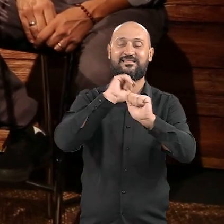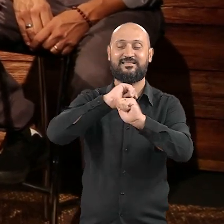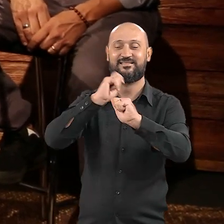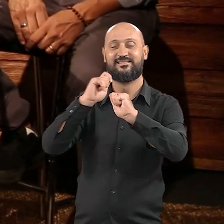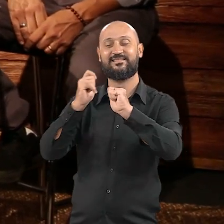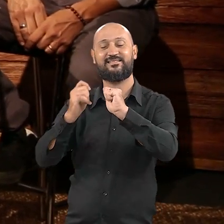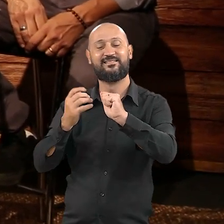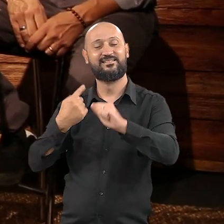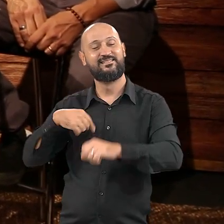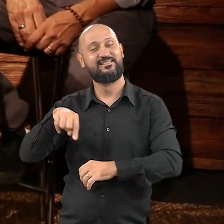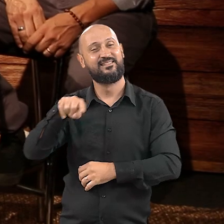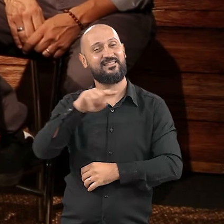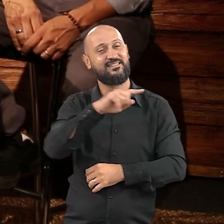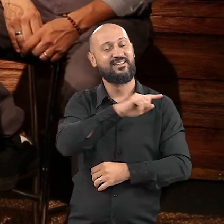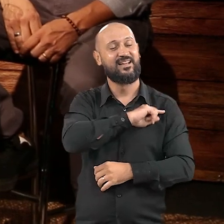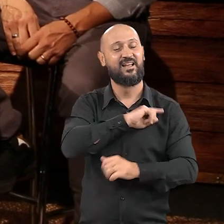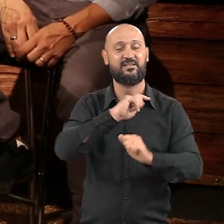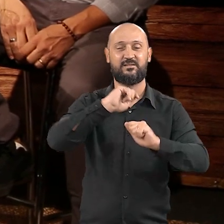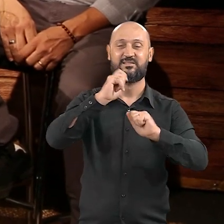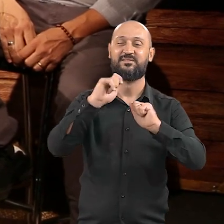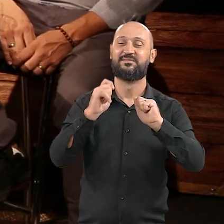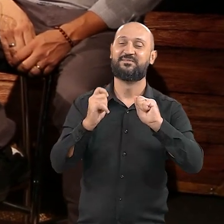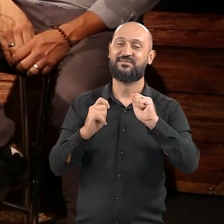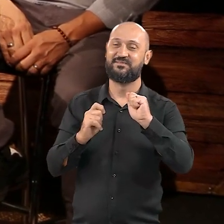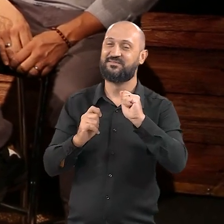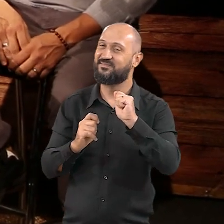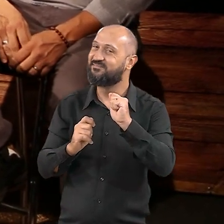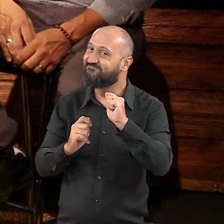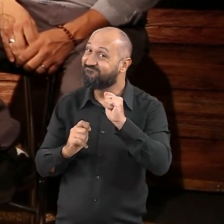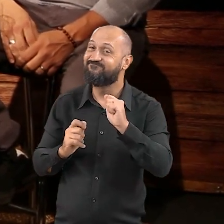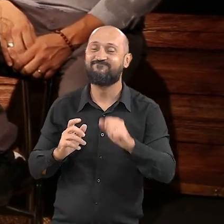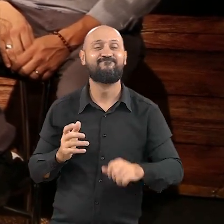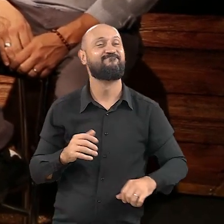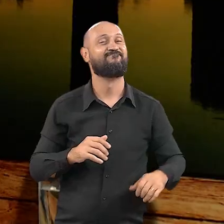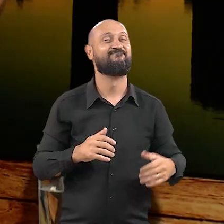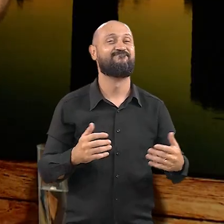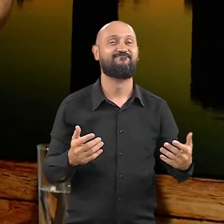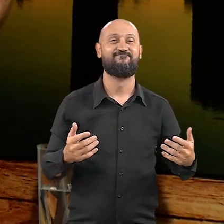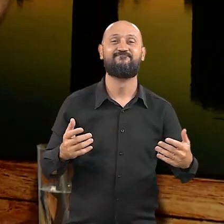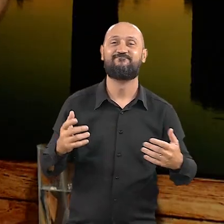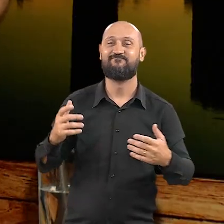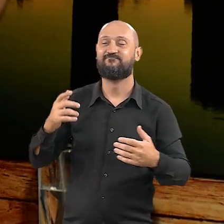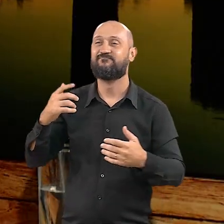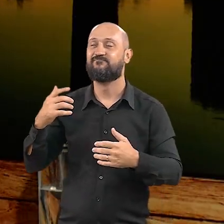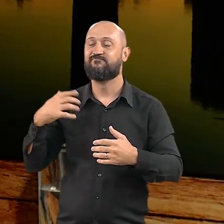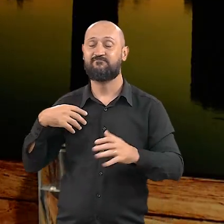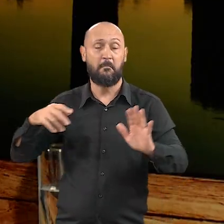artesanato, nosso artesanato,